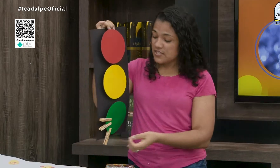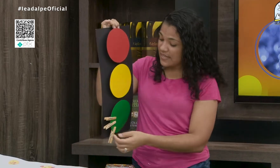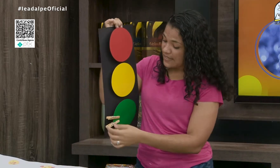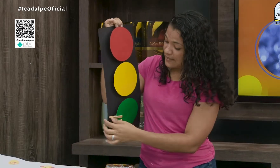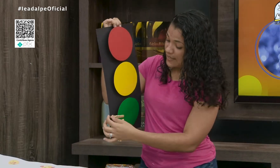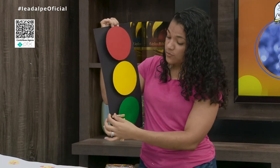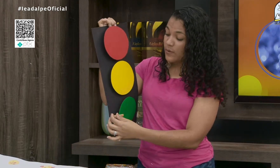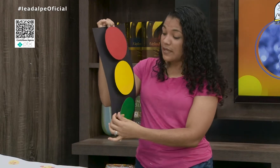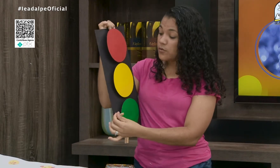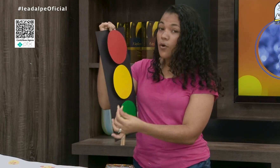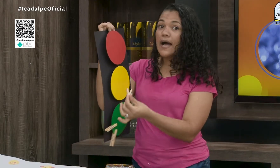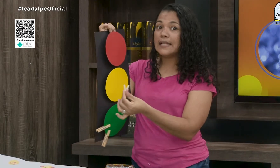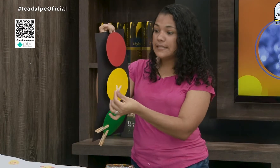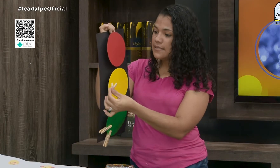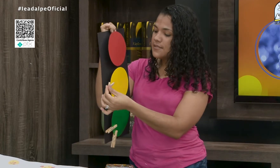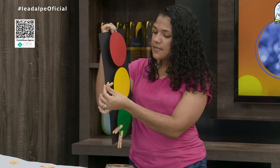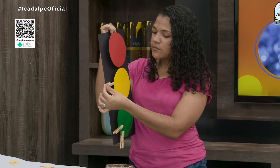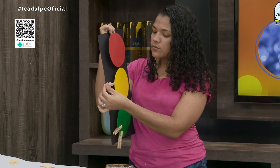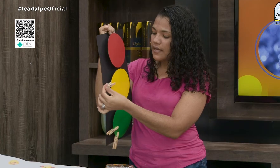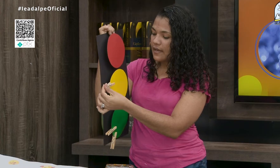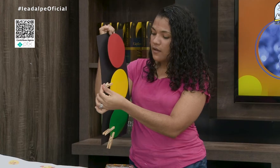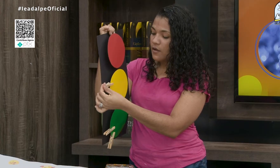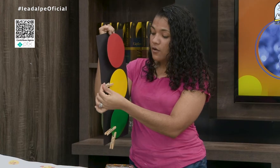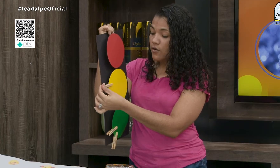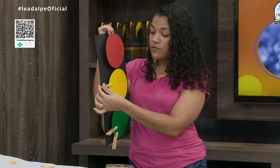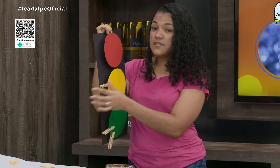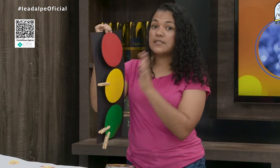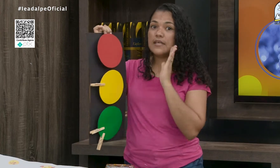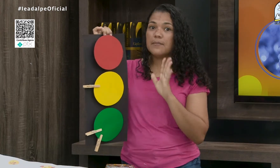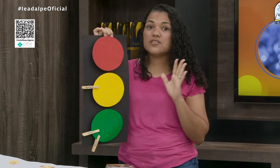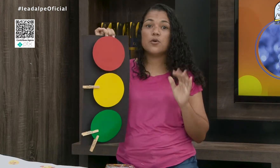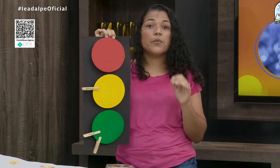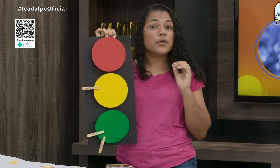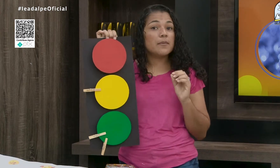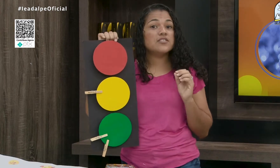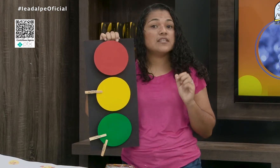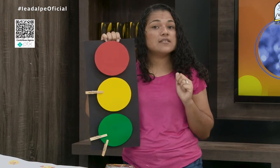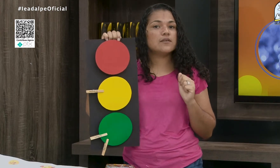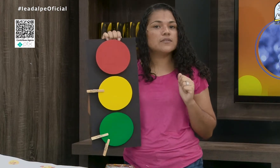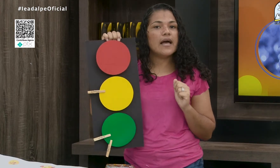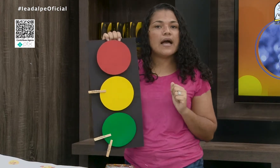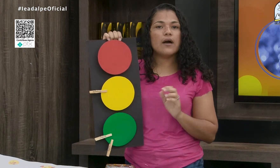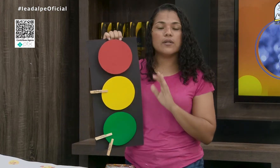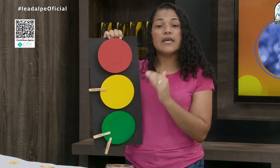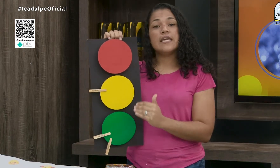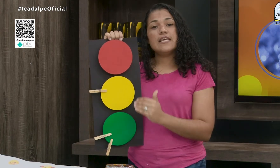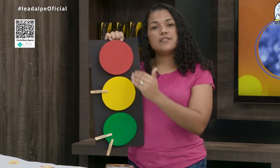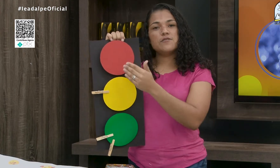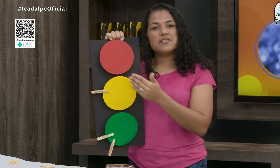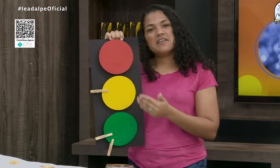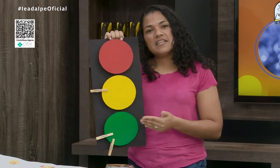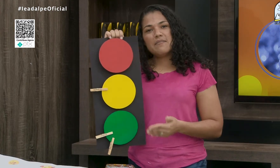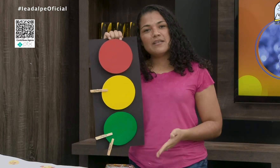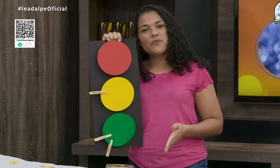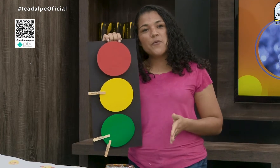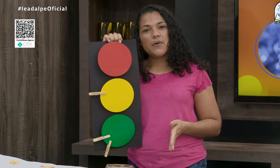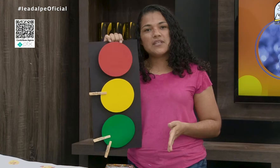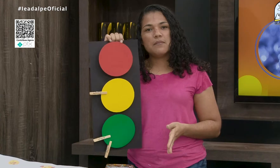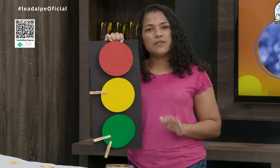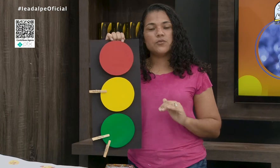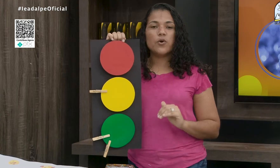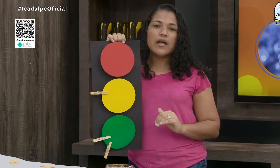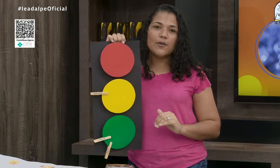pouquinho agitada, Eduardo, ó, atenção, tá? Ó, você tem que prestar um pouquinho mais de atenção na aula. Isso você vai trabalhando